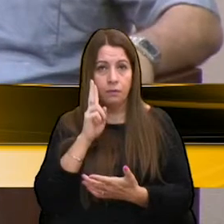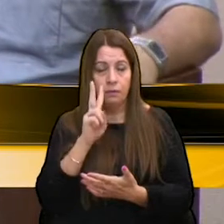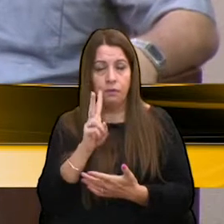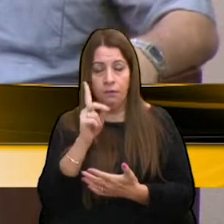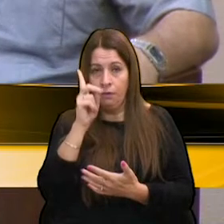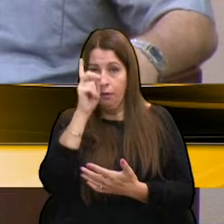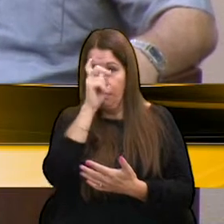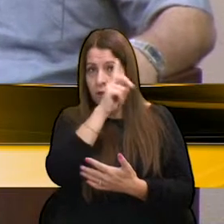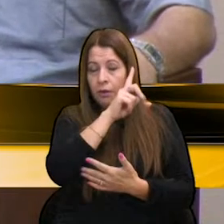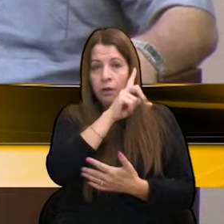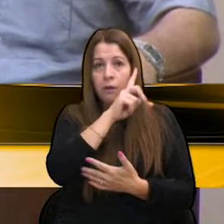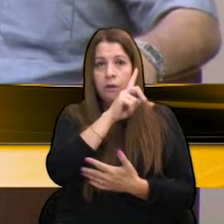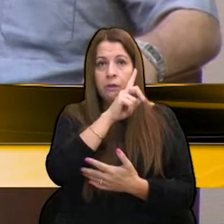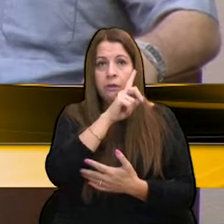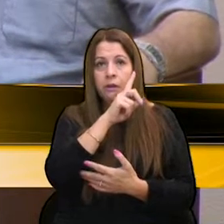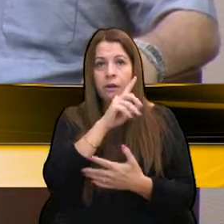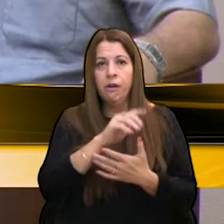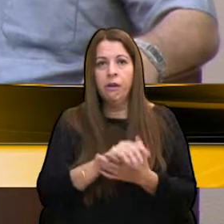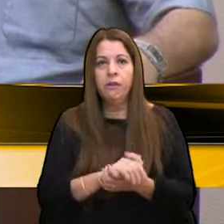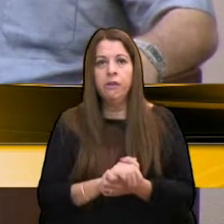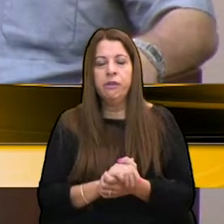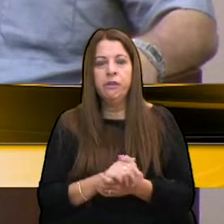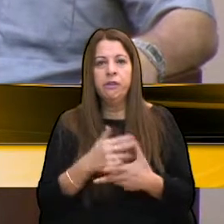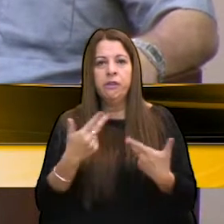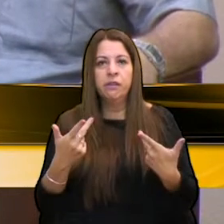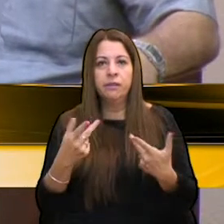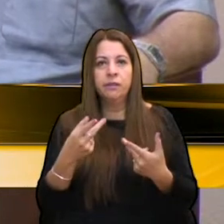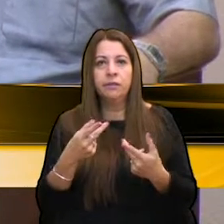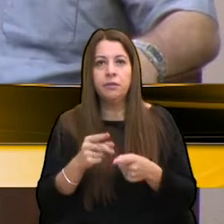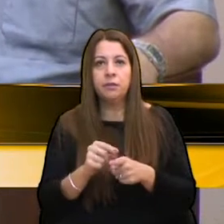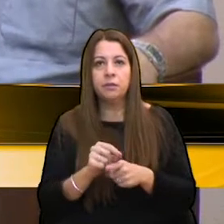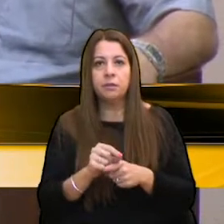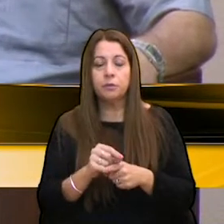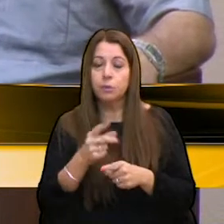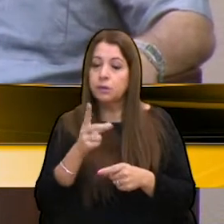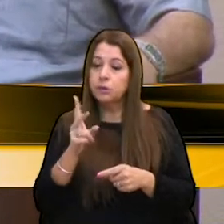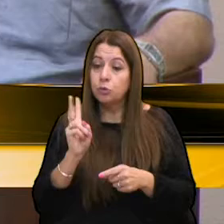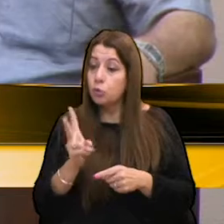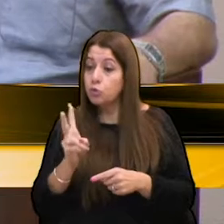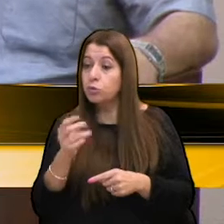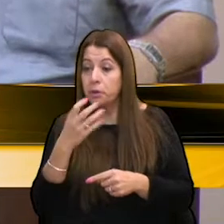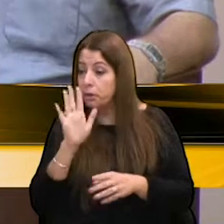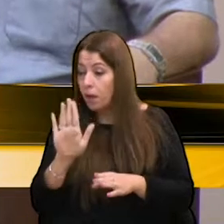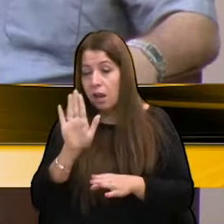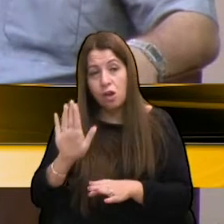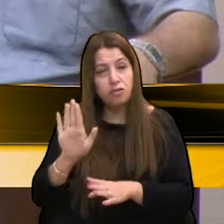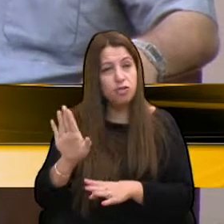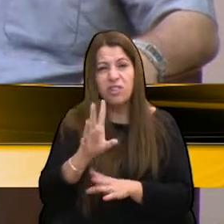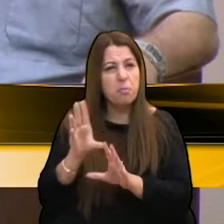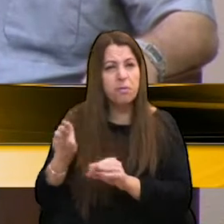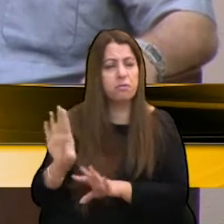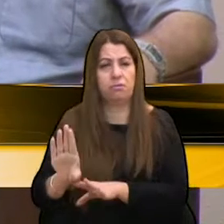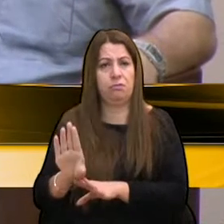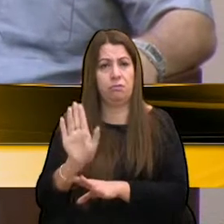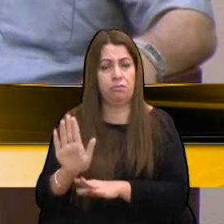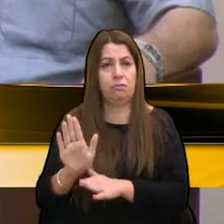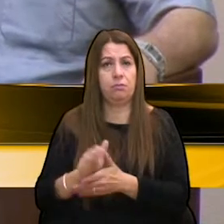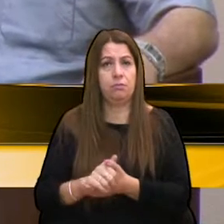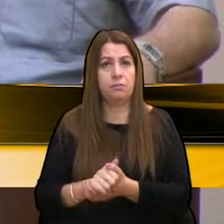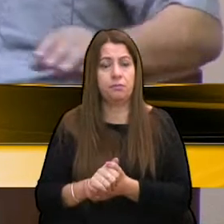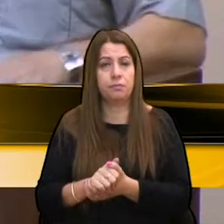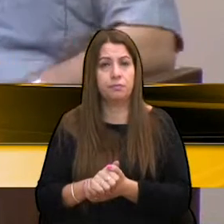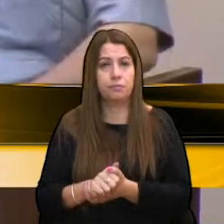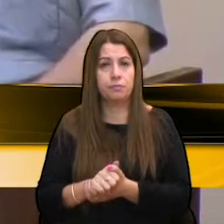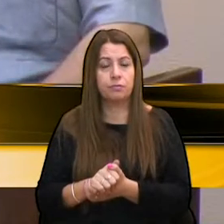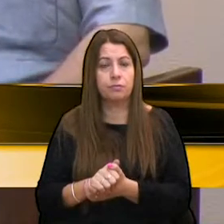muita dificuldade essas coisinhas que... O que está funcionando, deixa. O que está funcionando, deixa. Isso foi dito sempre.